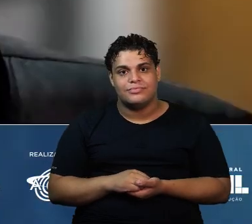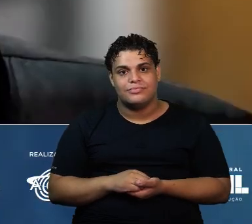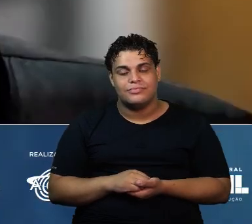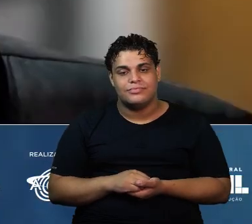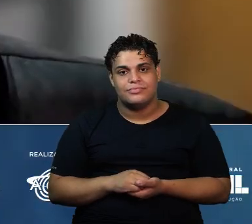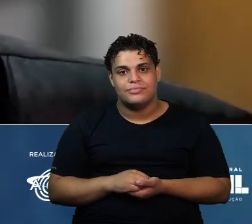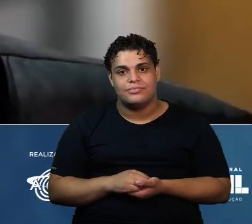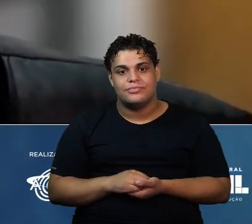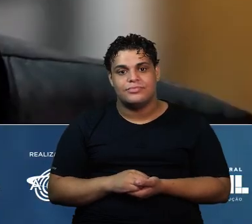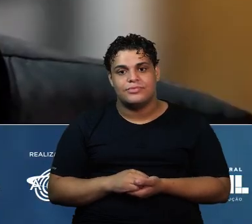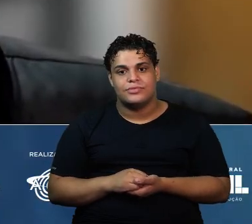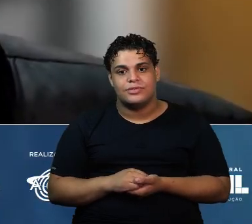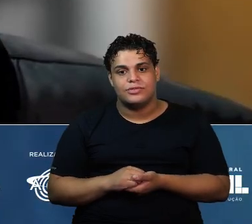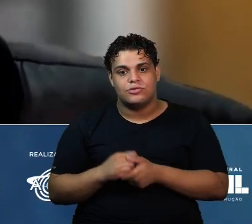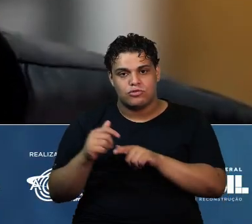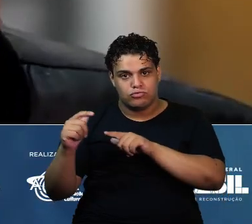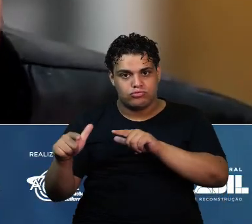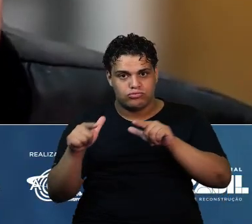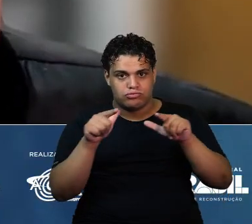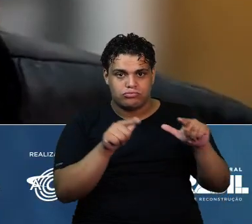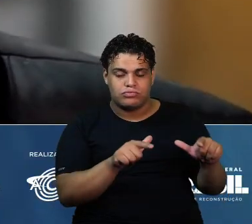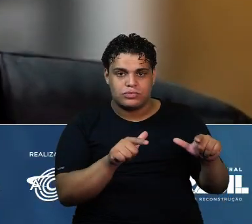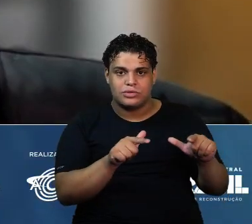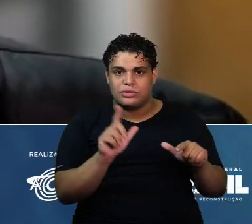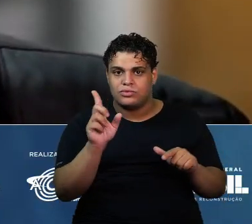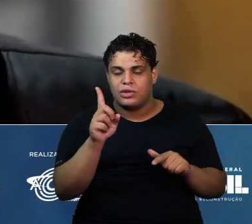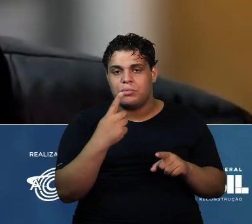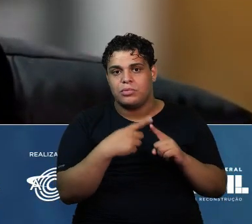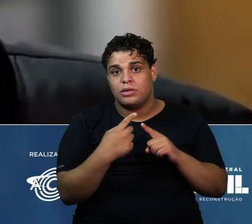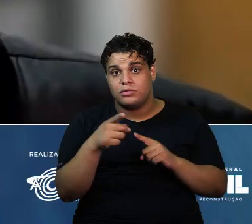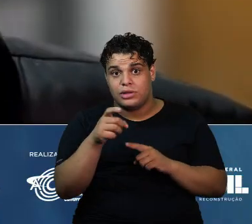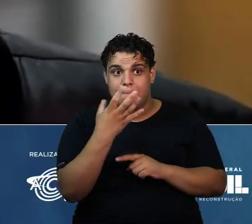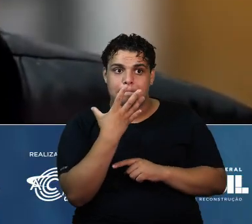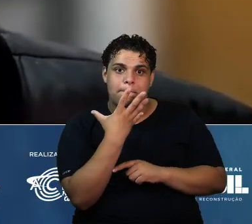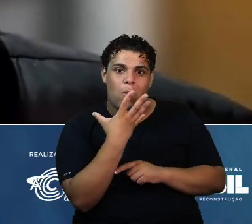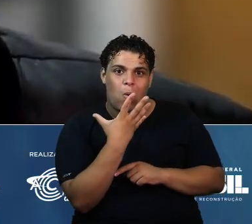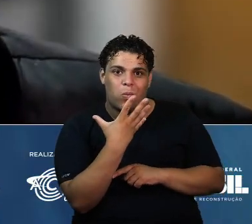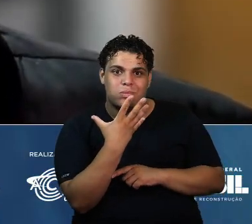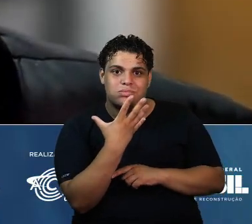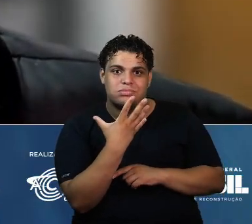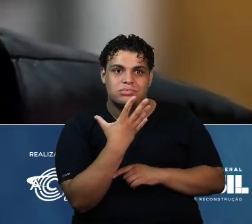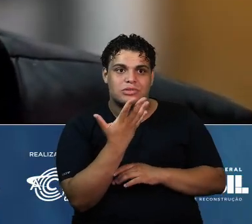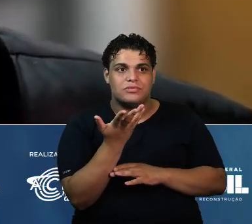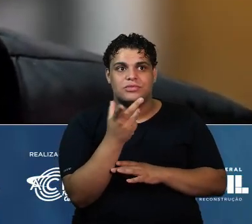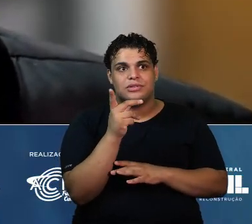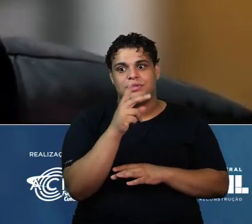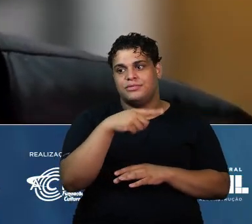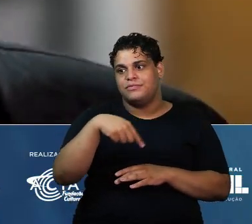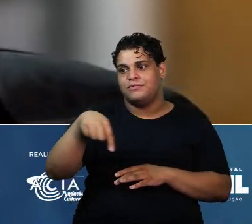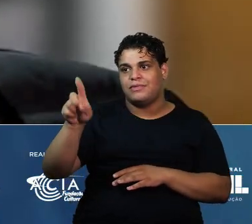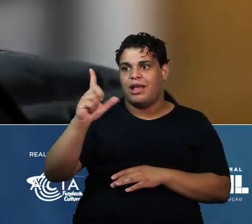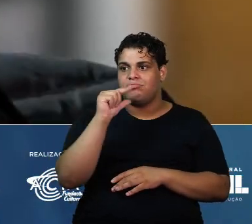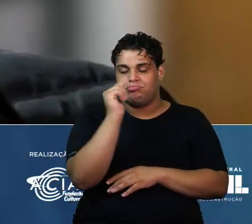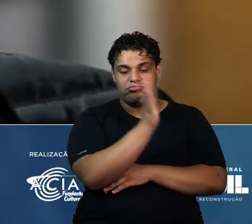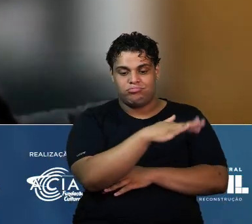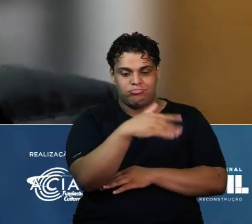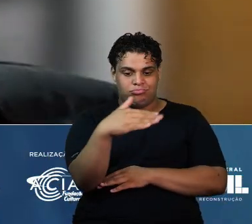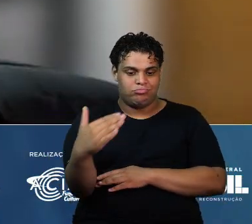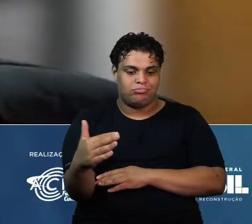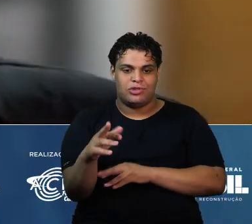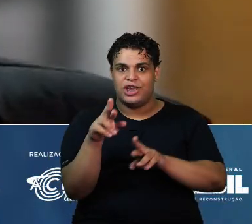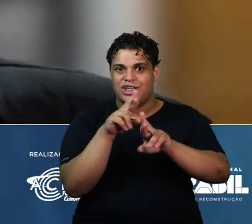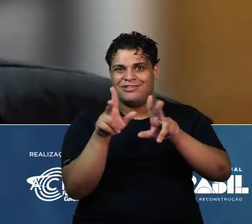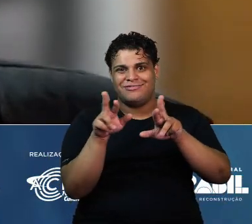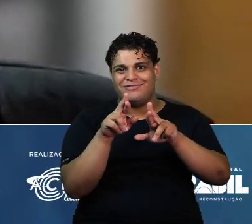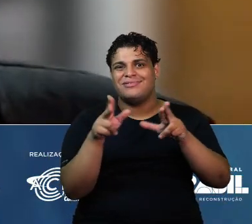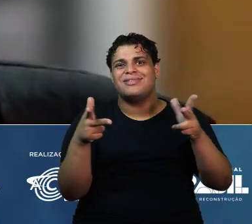dos ambientes, não é porque você é muito bom nadador de piscina que você vai nadar no mar. São